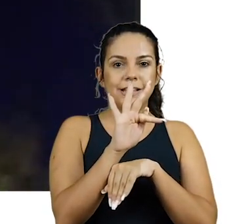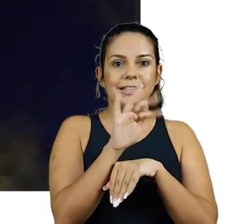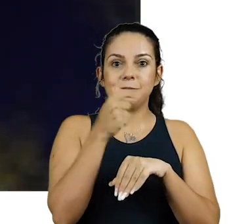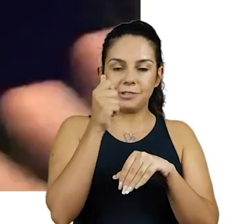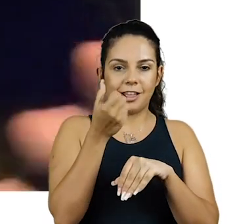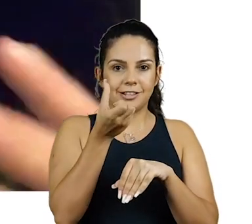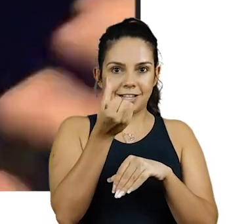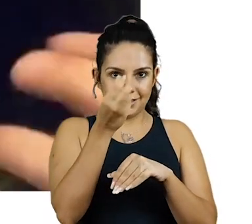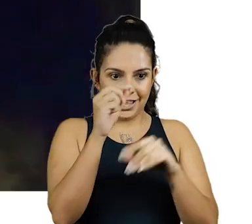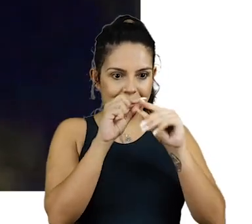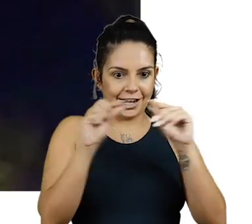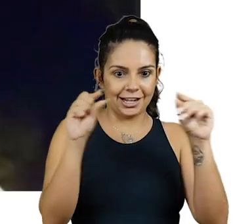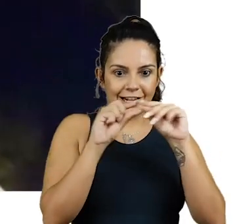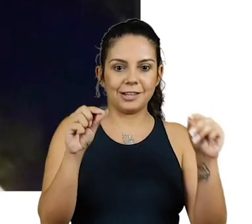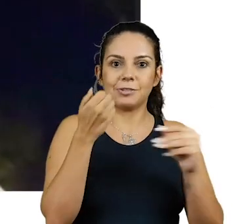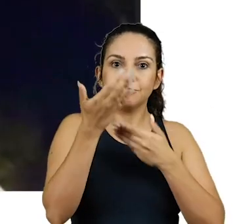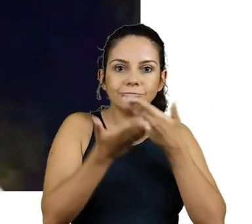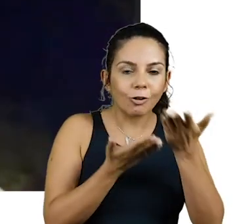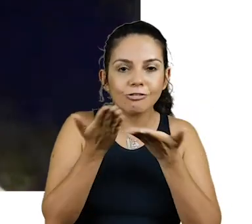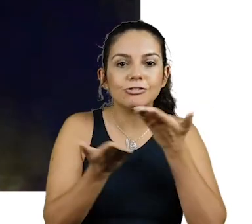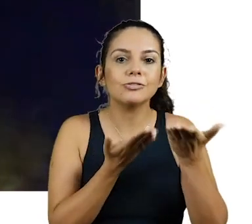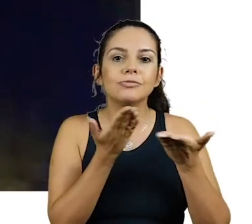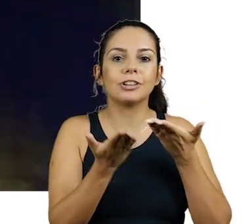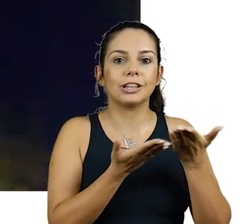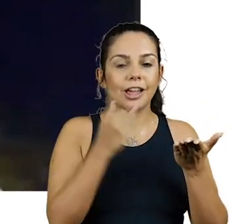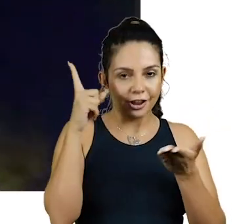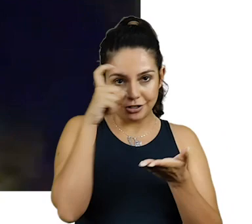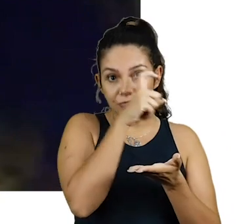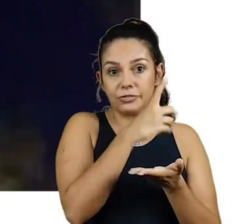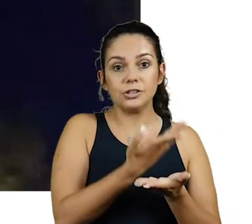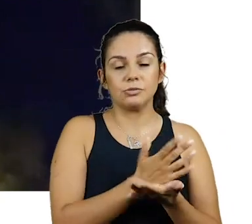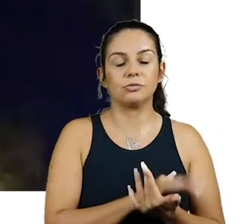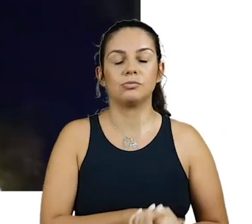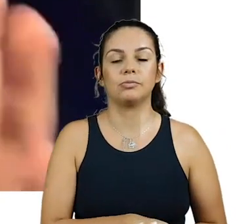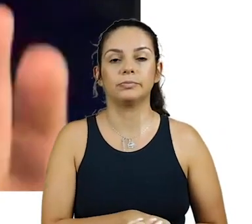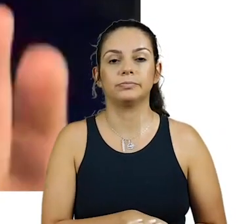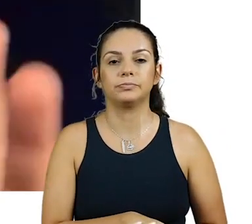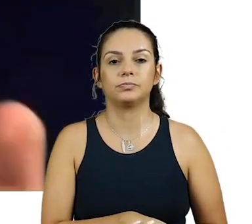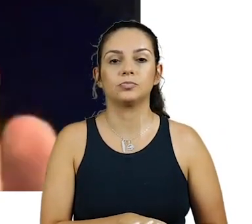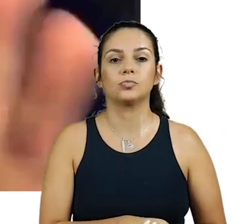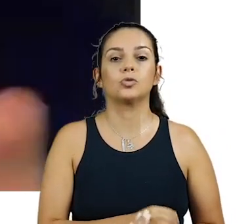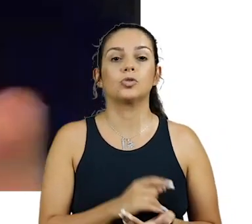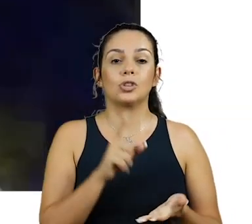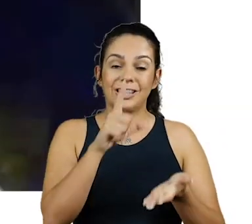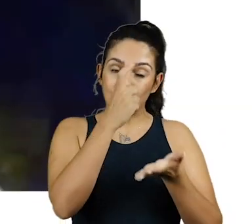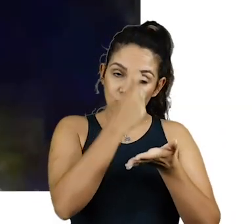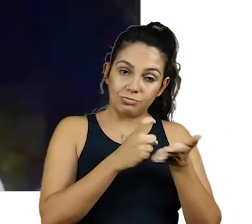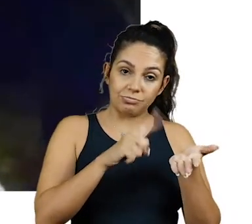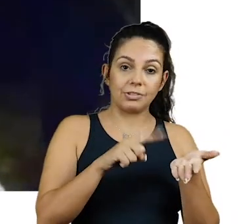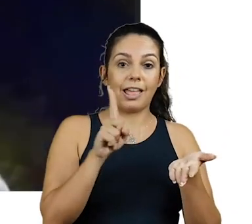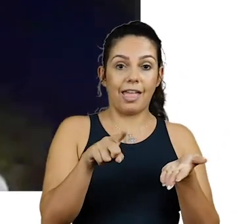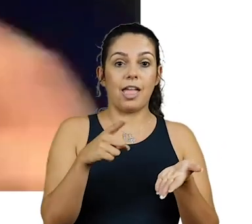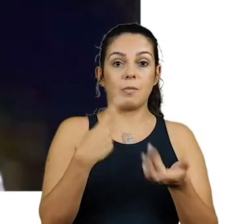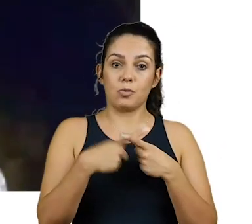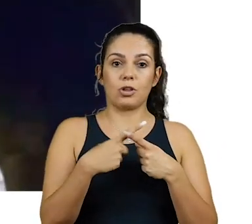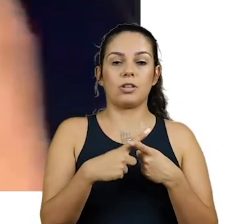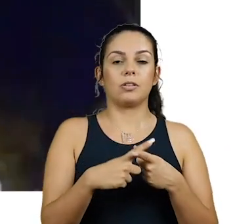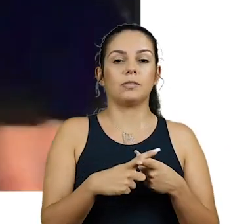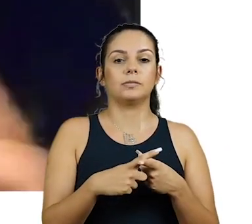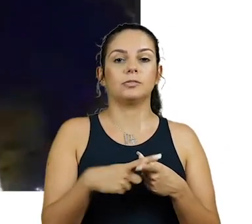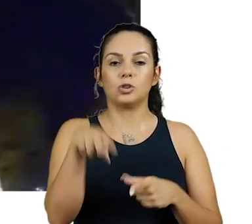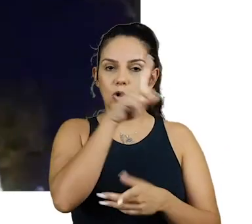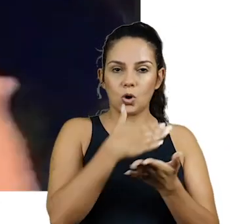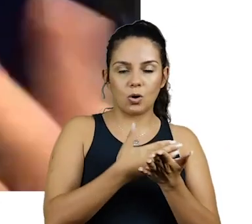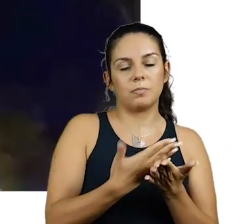muito, era muito desafiador isso. Então, o ofício do texto vem daí. E quando